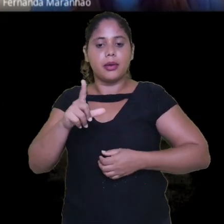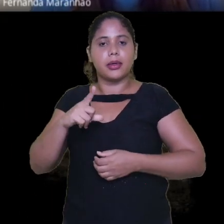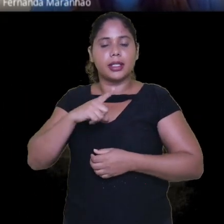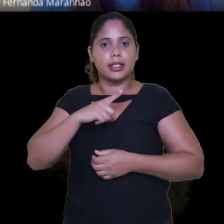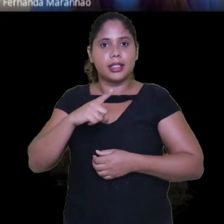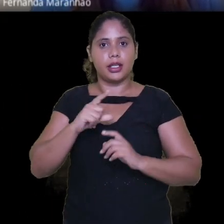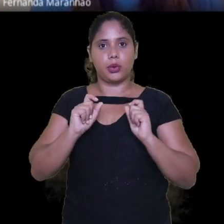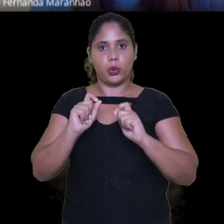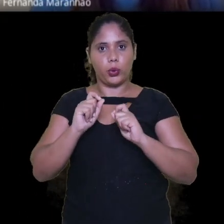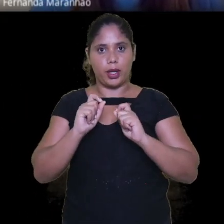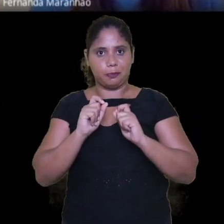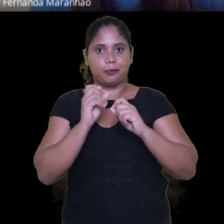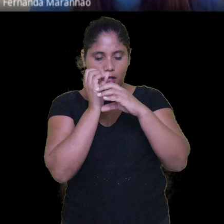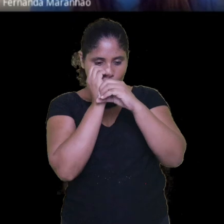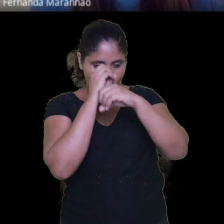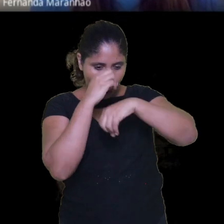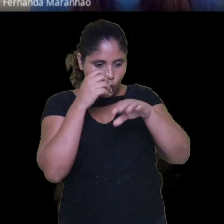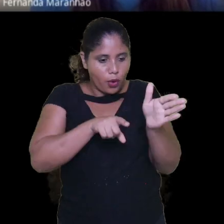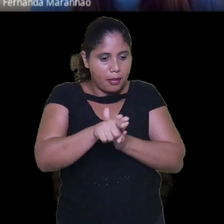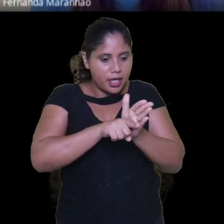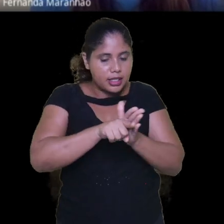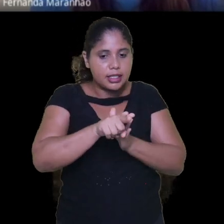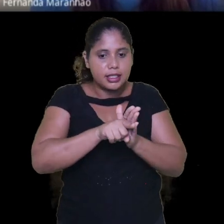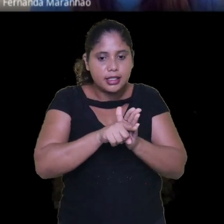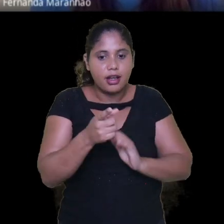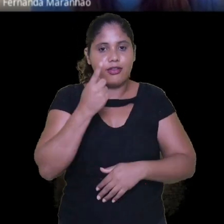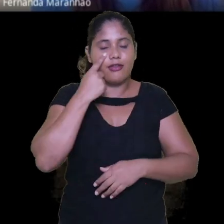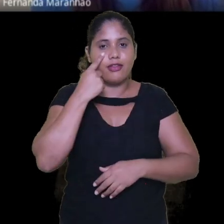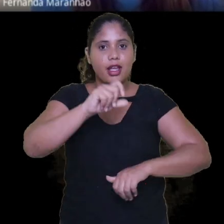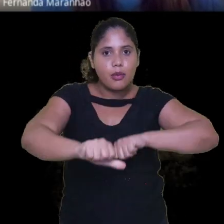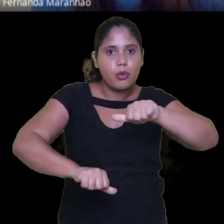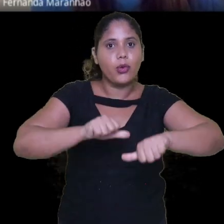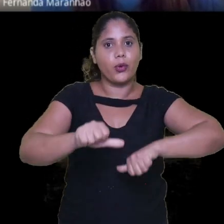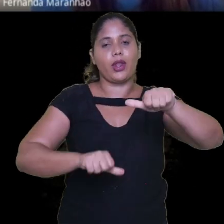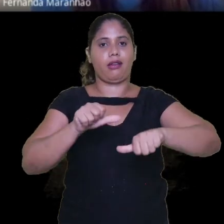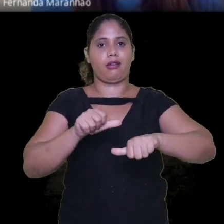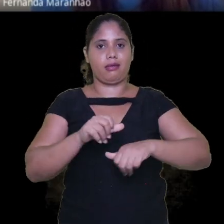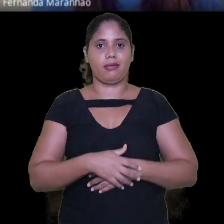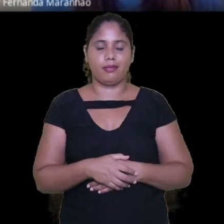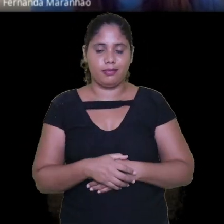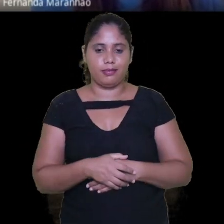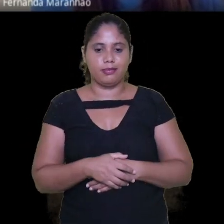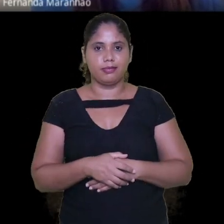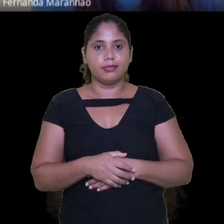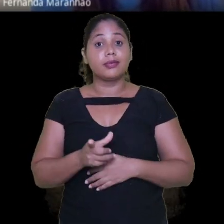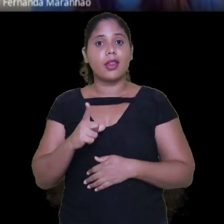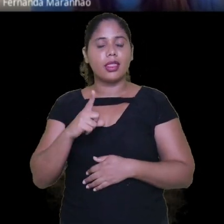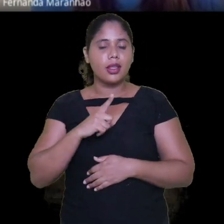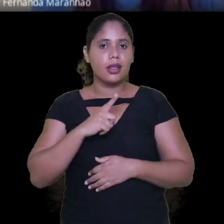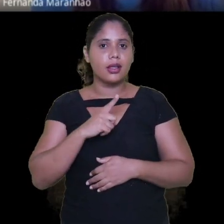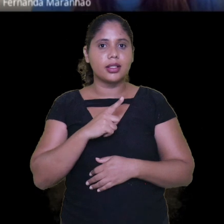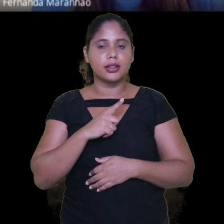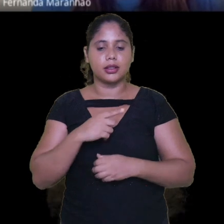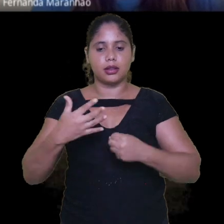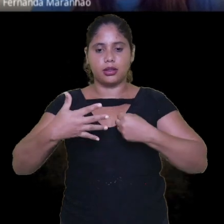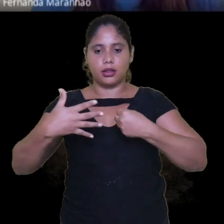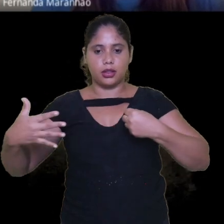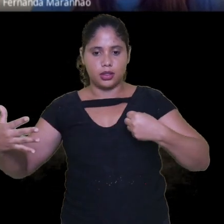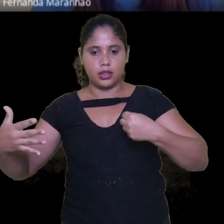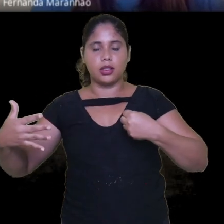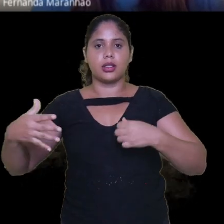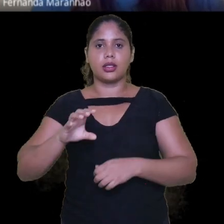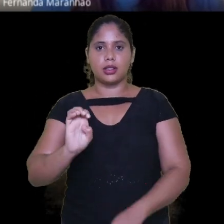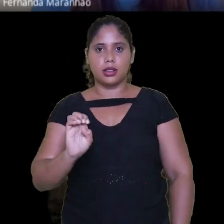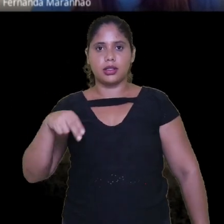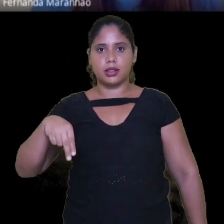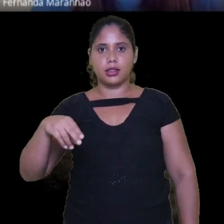elenca quem são, qual é, melhor dizendo, a proteinúria, quais são os sinais de iminência de eclâmpsia e quais são as alterações laboratoriais que devem